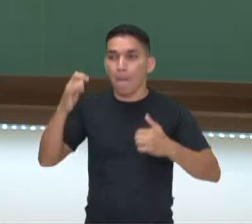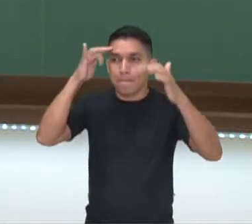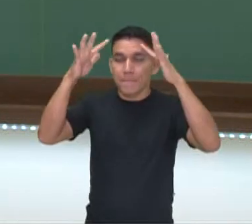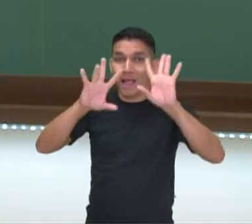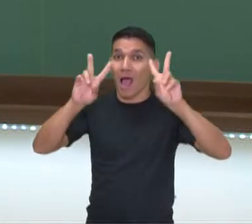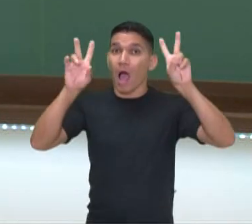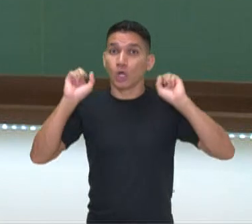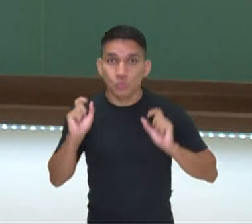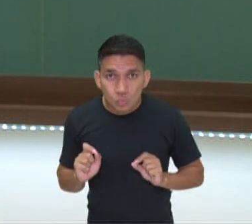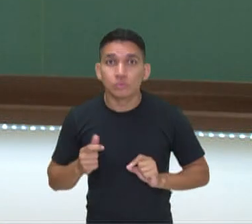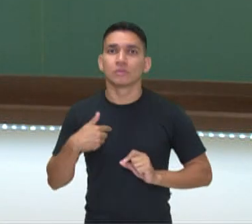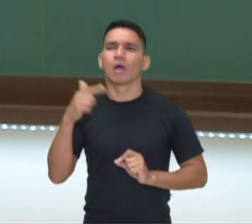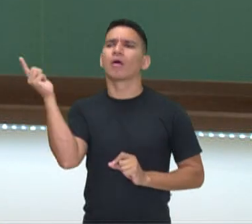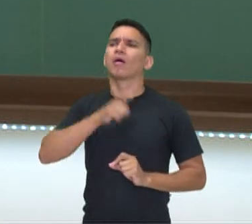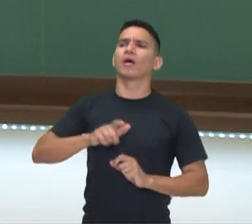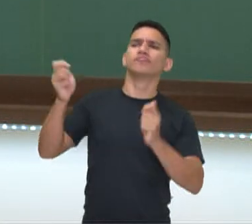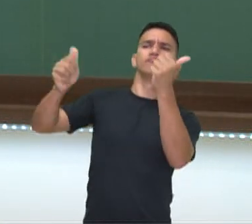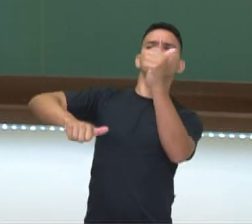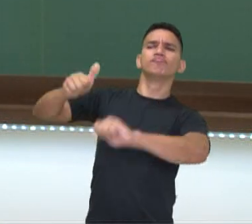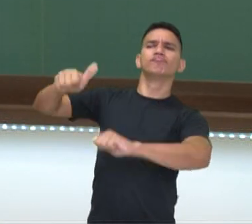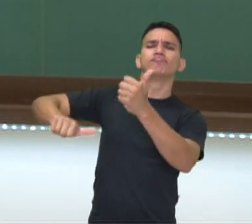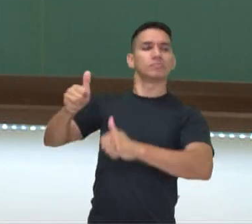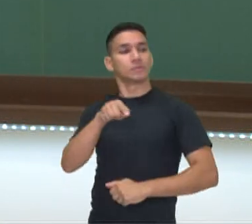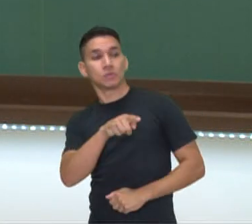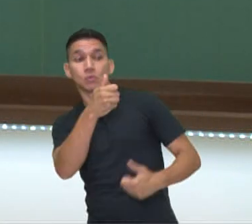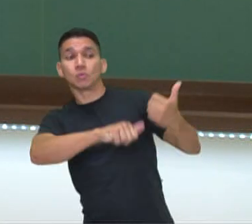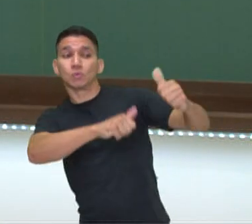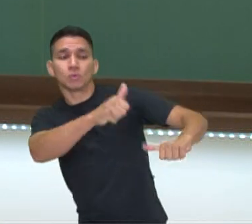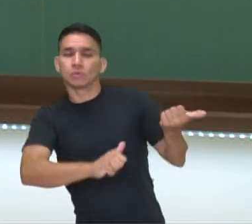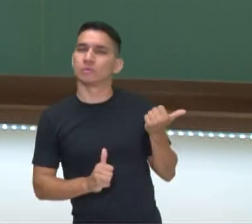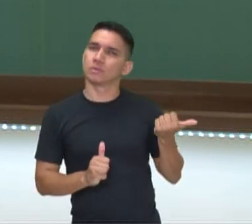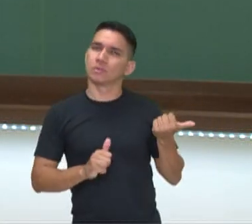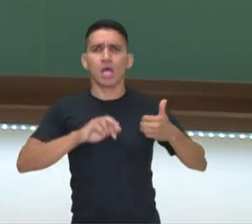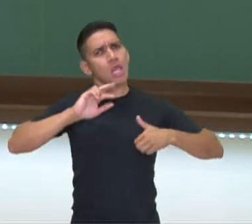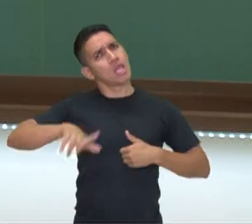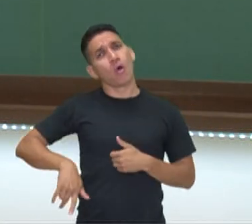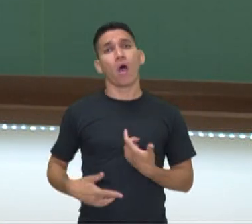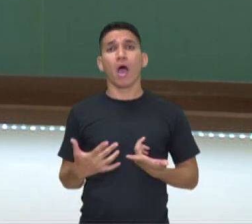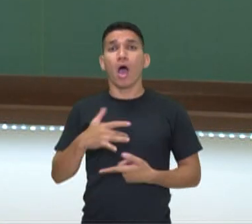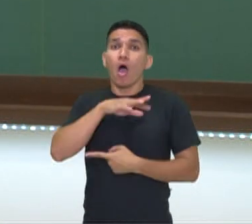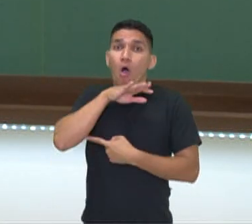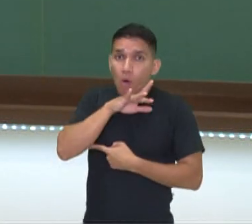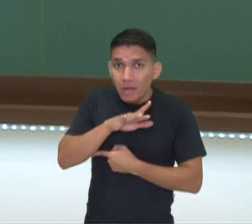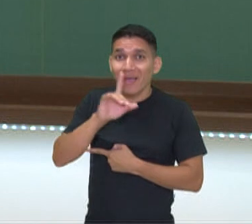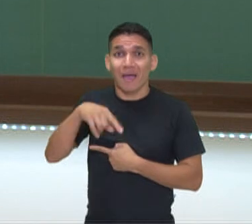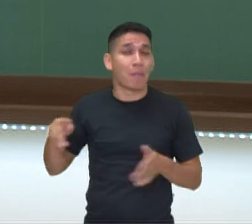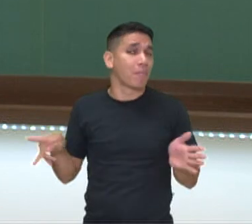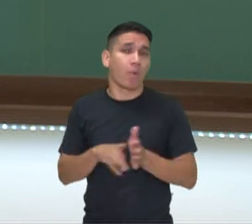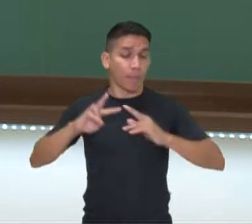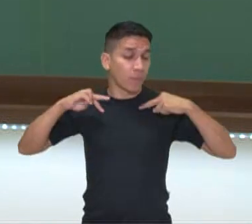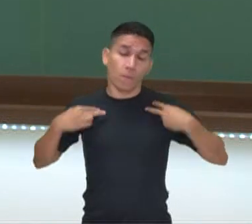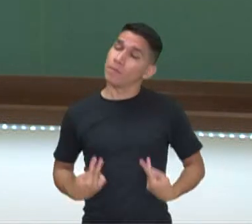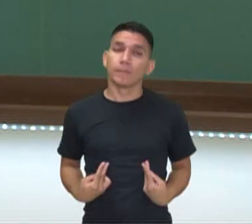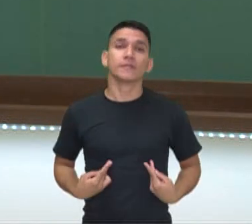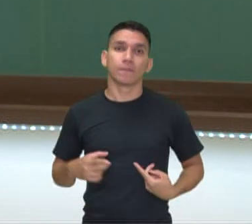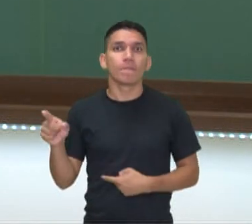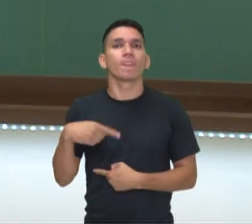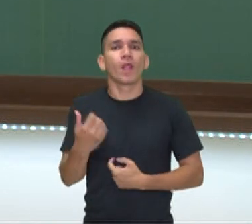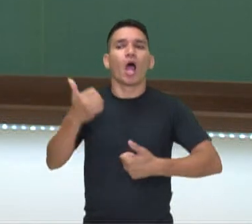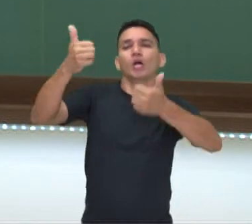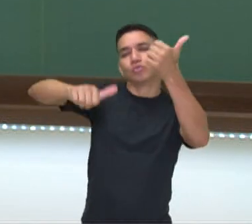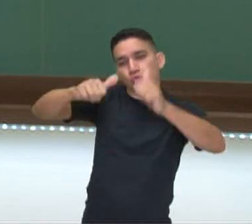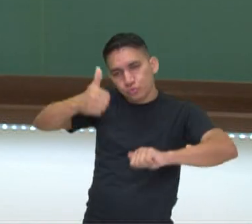coisas, eu faço julgamentos o tempo inteiro. Isso não é algo ruim, isso é algo inerente ao ser humano. Nós julgamos